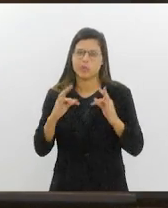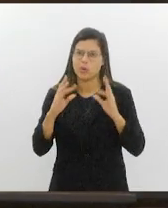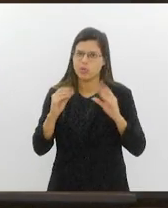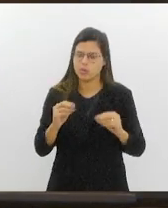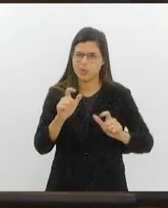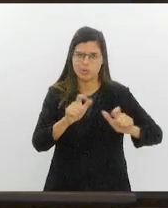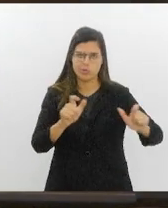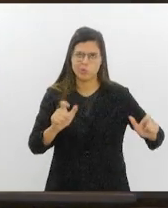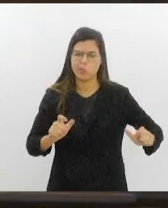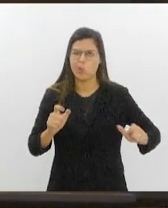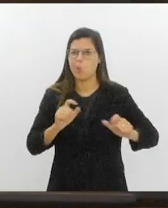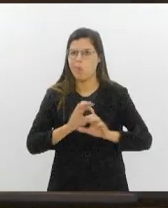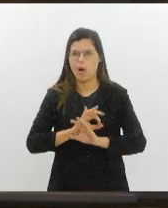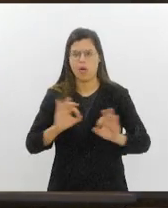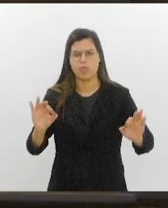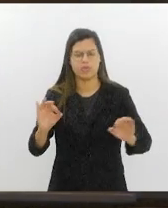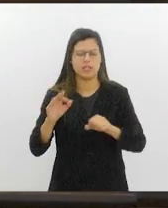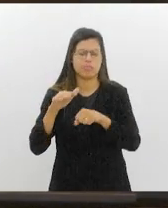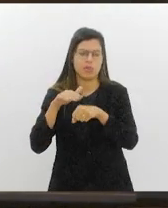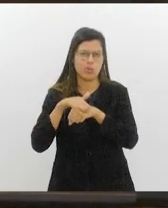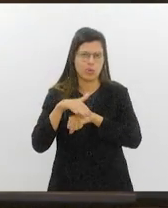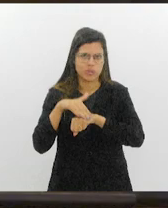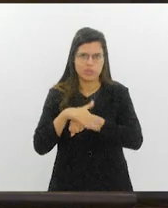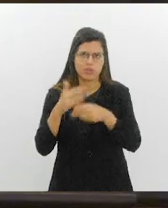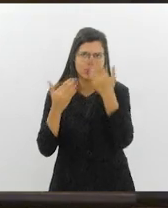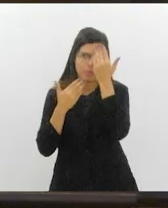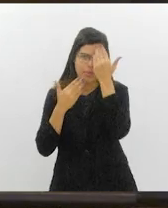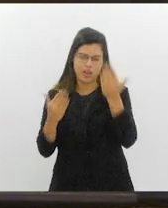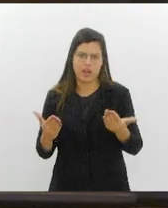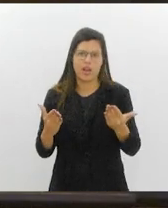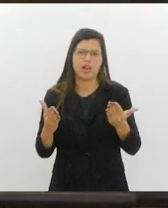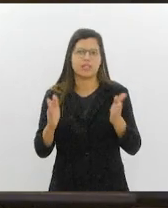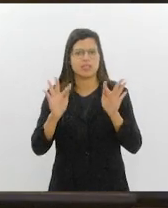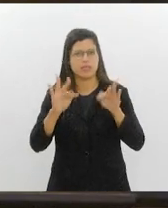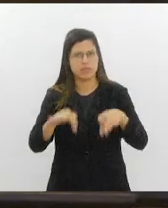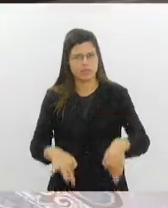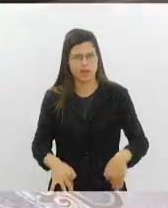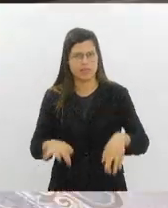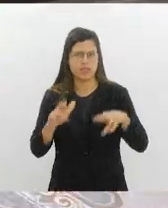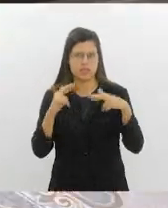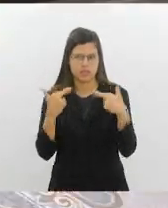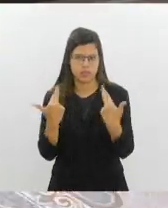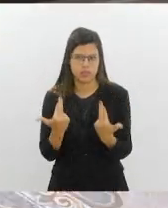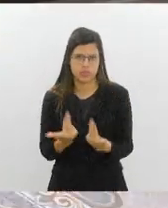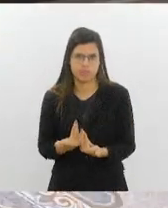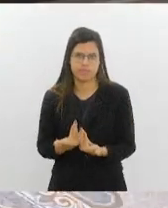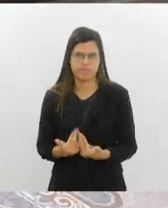vocês, uma excelente noite. Muito obrigada. Declaro encerrada essa sessão.